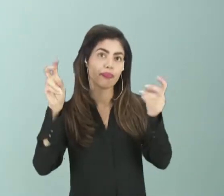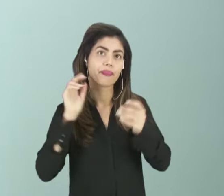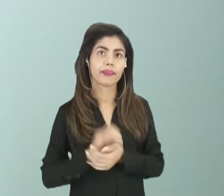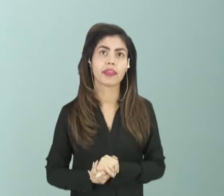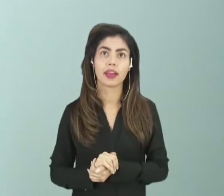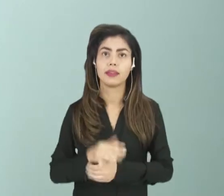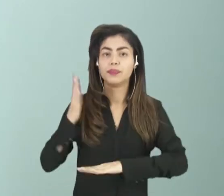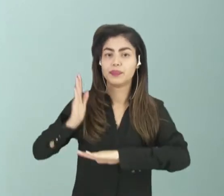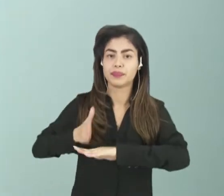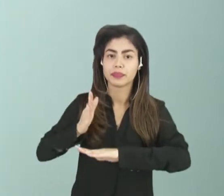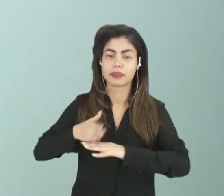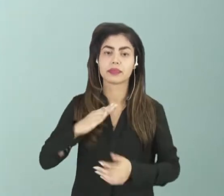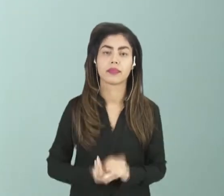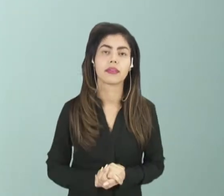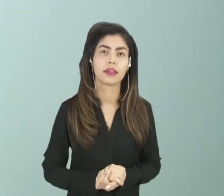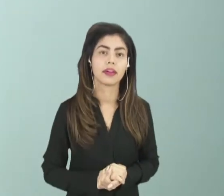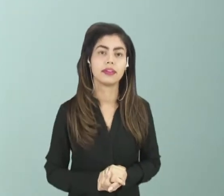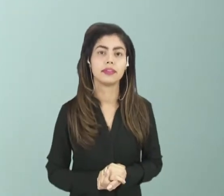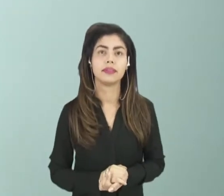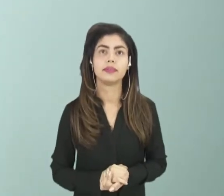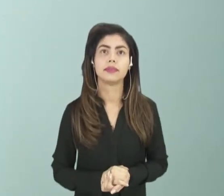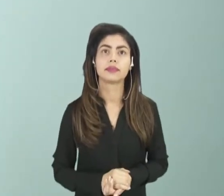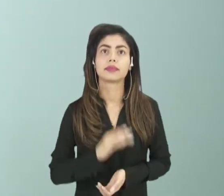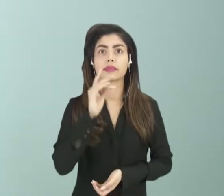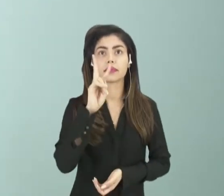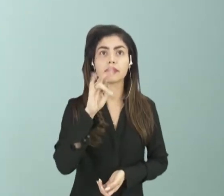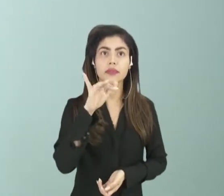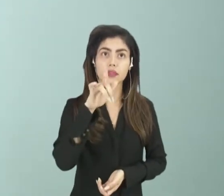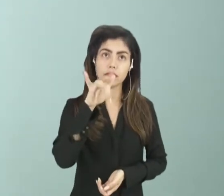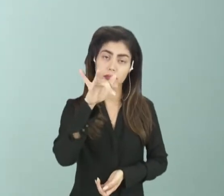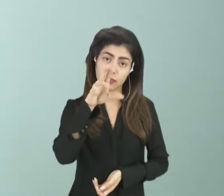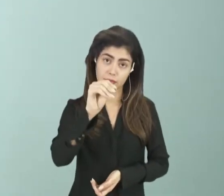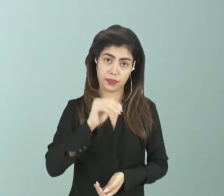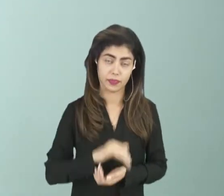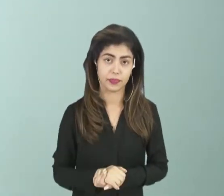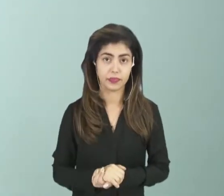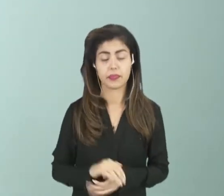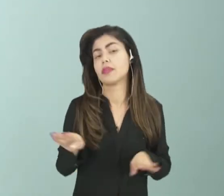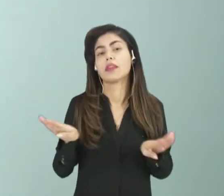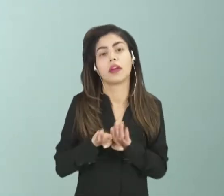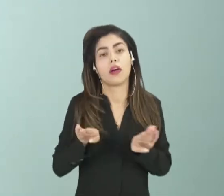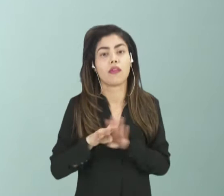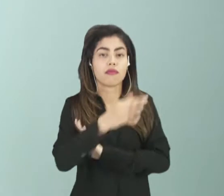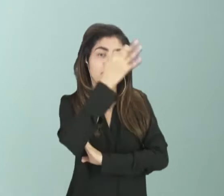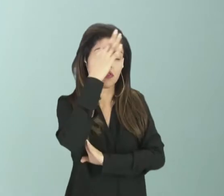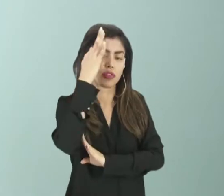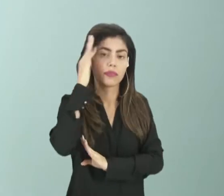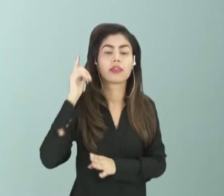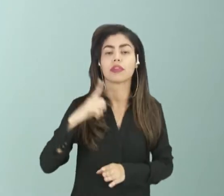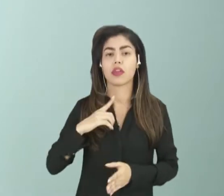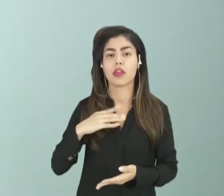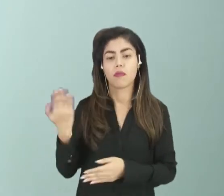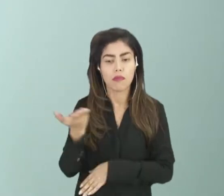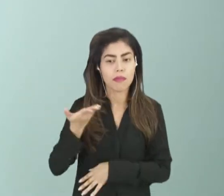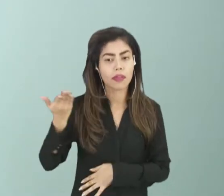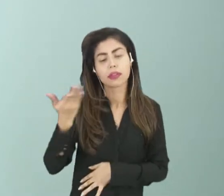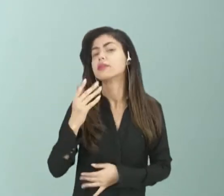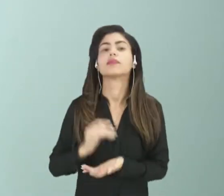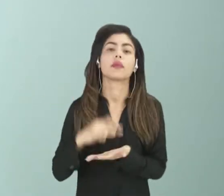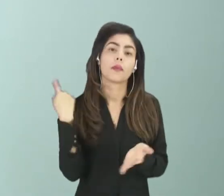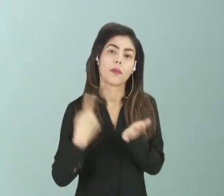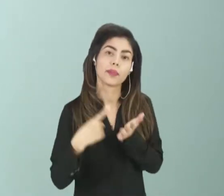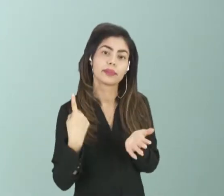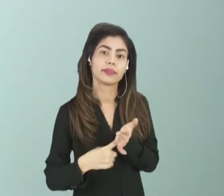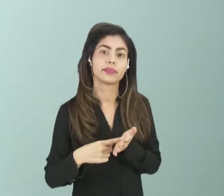política moderna, o contratualismo, os filósofos que tinham como base o contrato